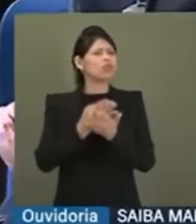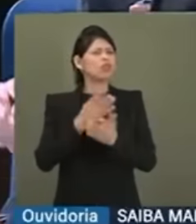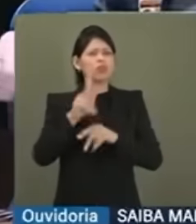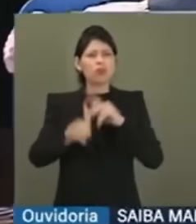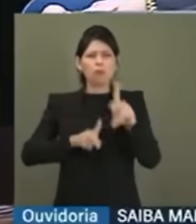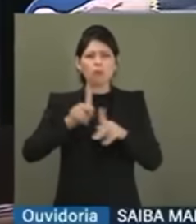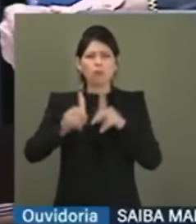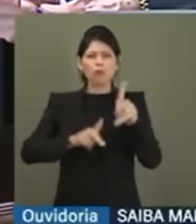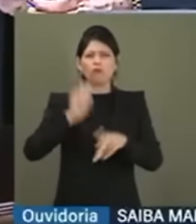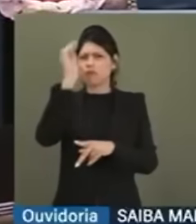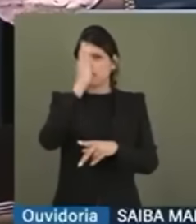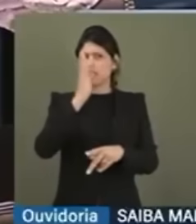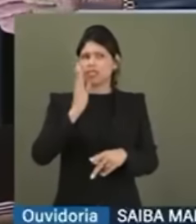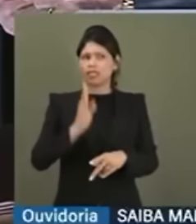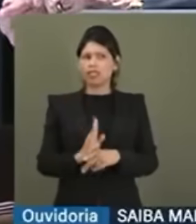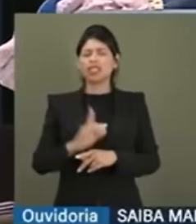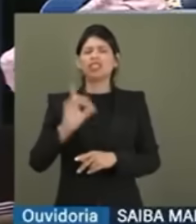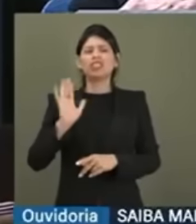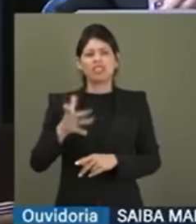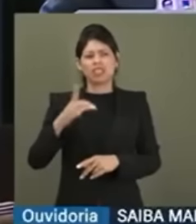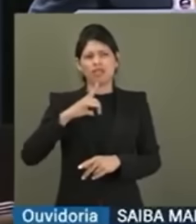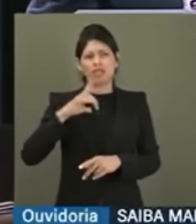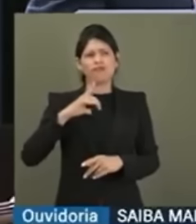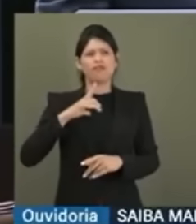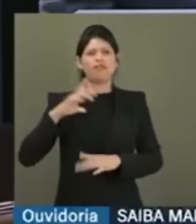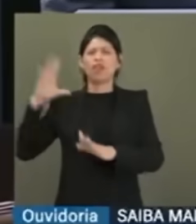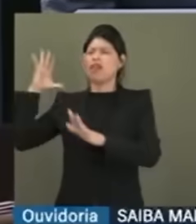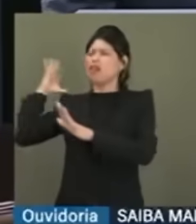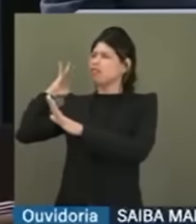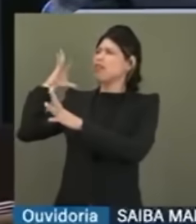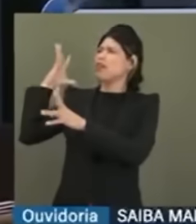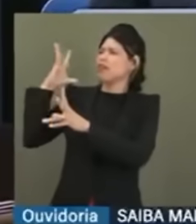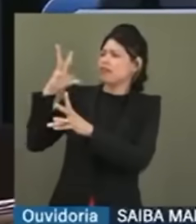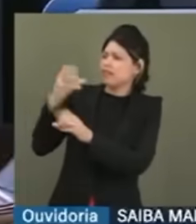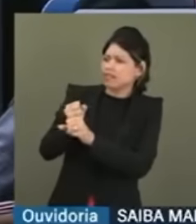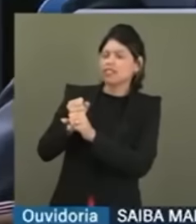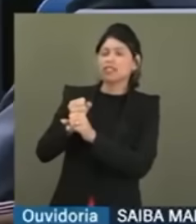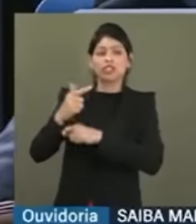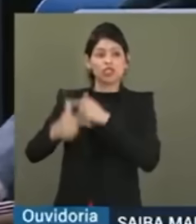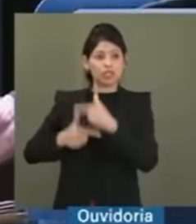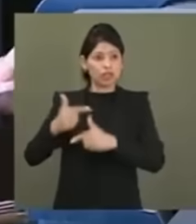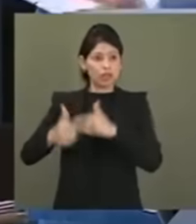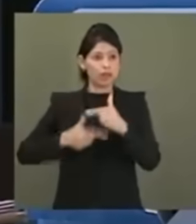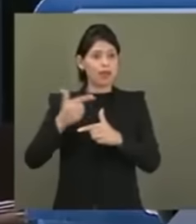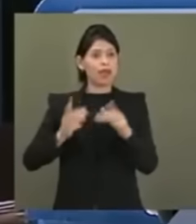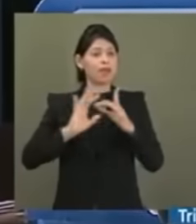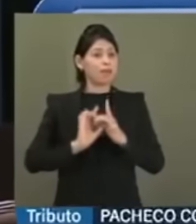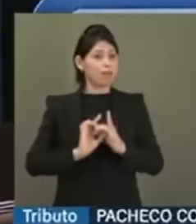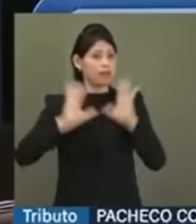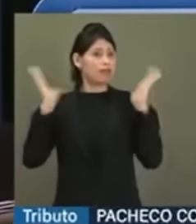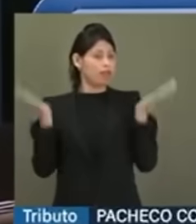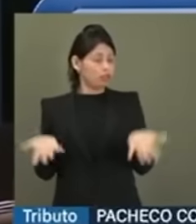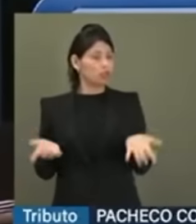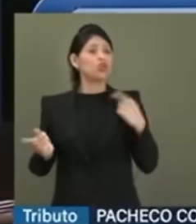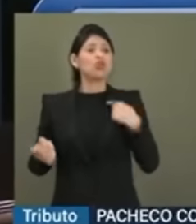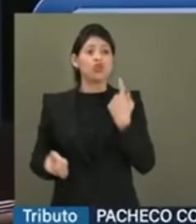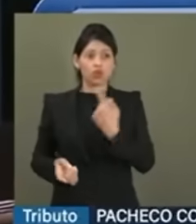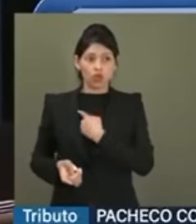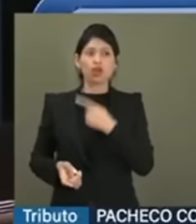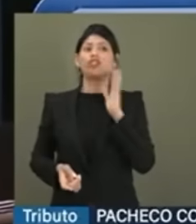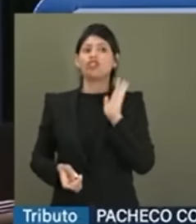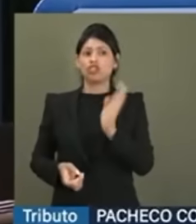com décadas de trabalho eh pela liberdade de expressão que nós aqui nos levantamos muitas